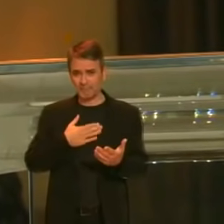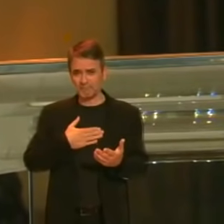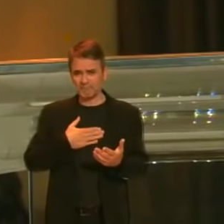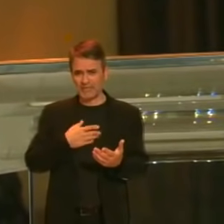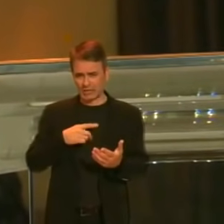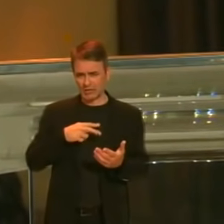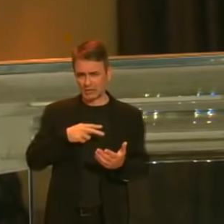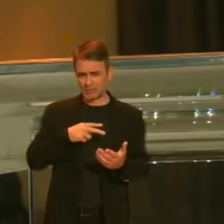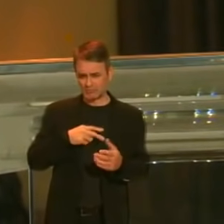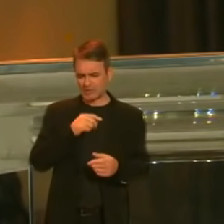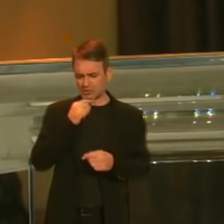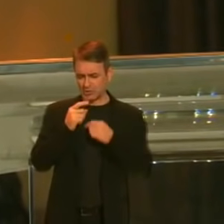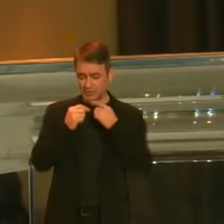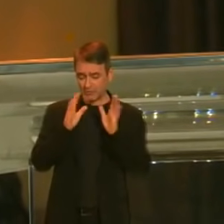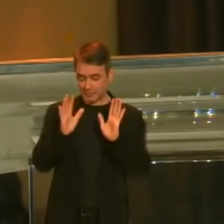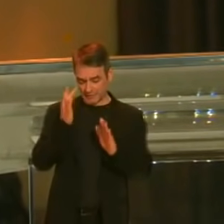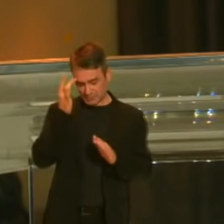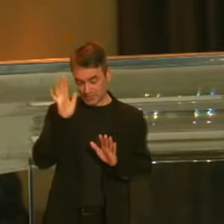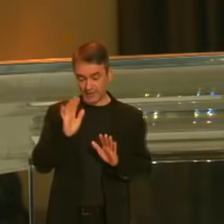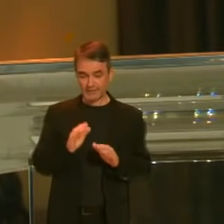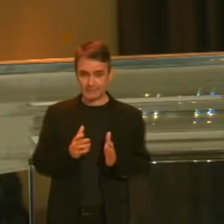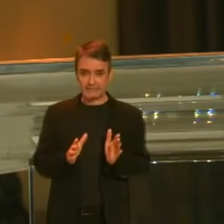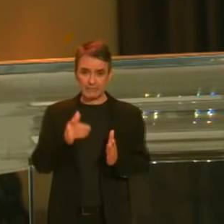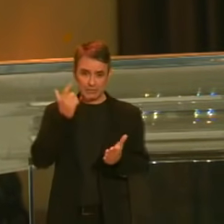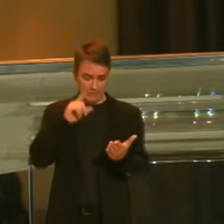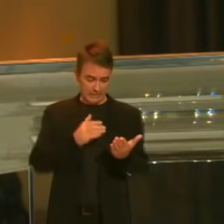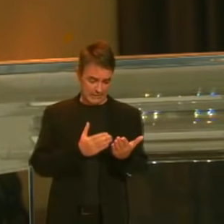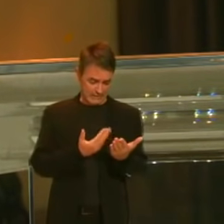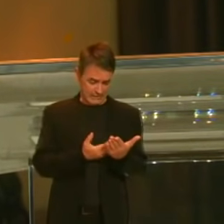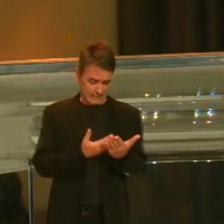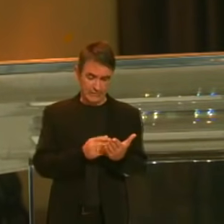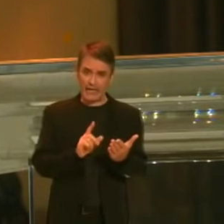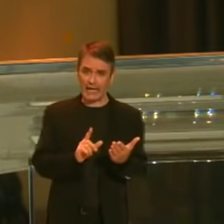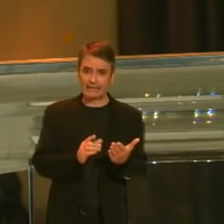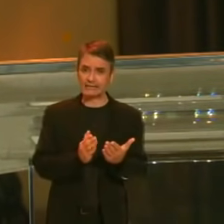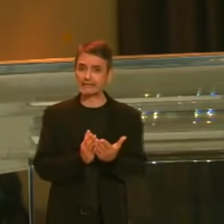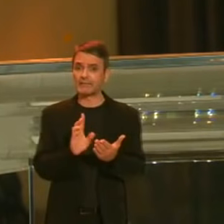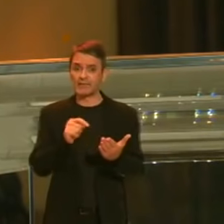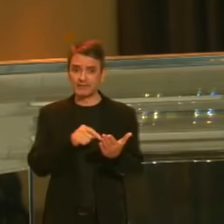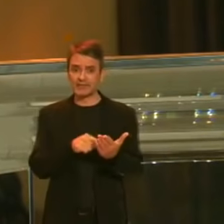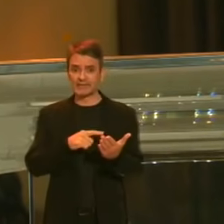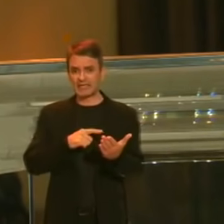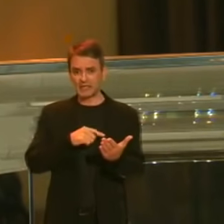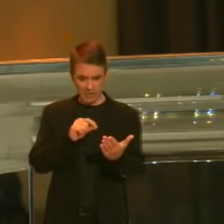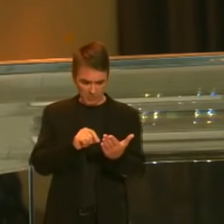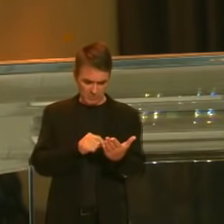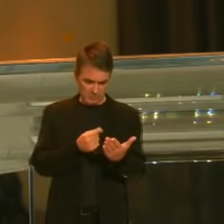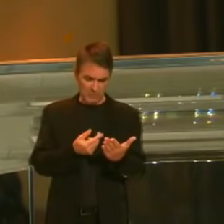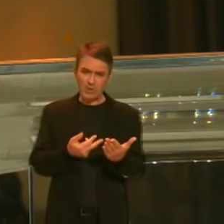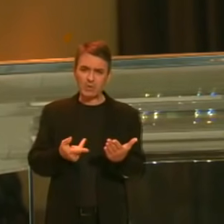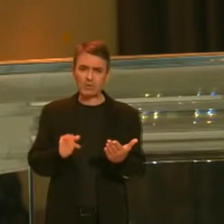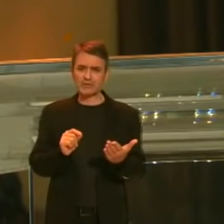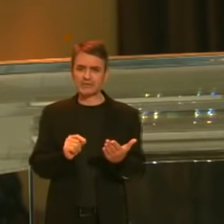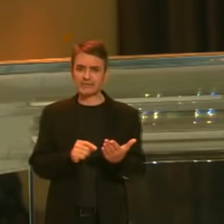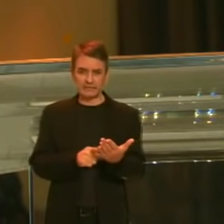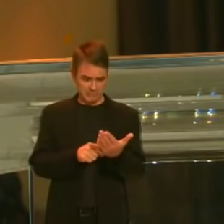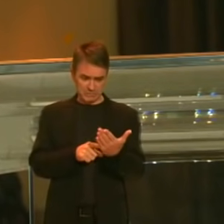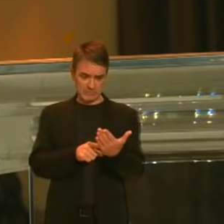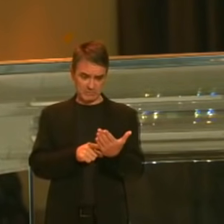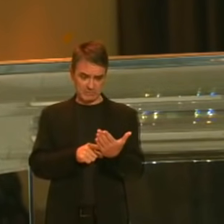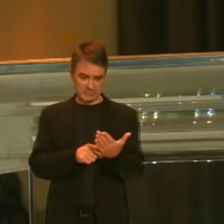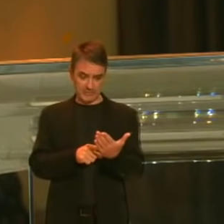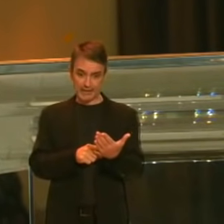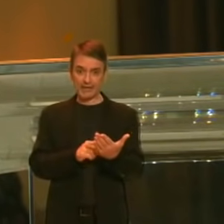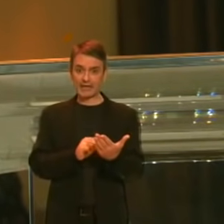se vou conseguir, porque existem coisas na Bíblia que não estão plenamente reveladas, elas estão seladas. E a gente